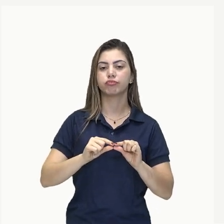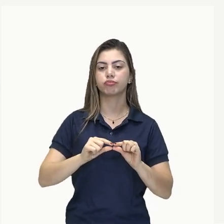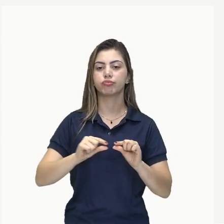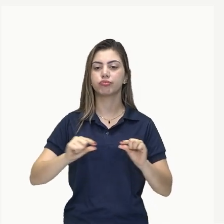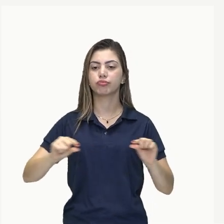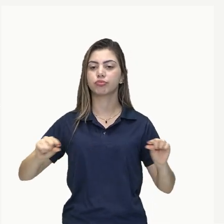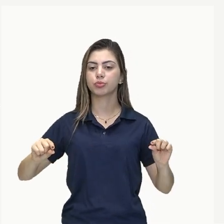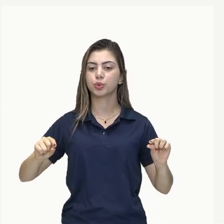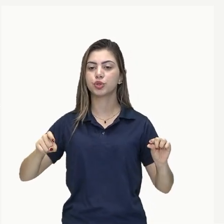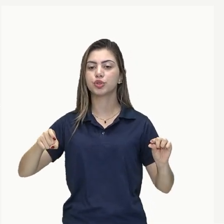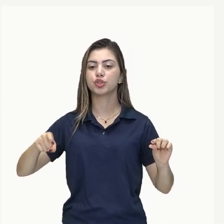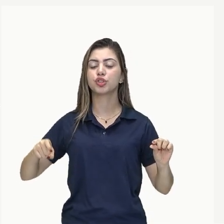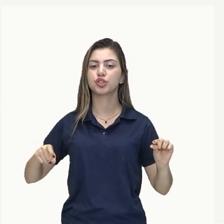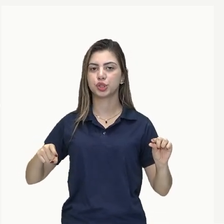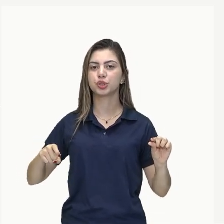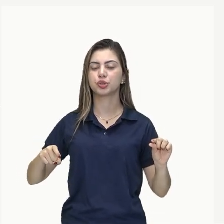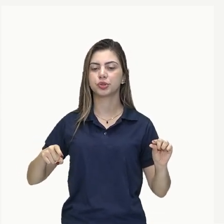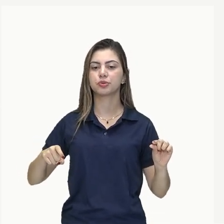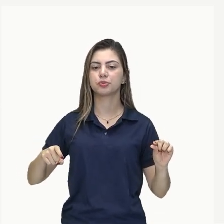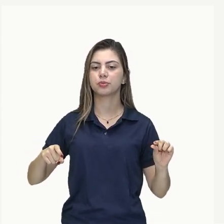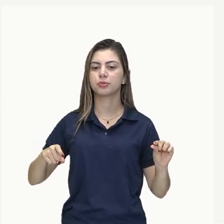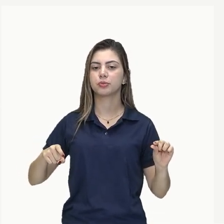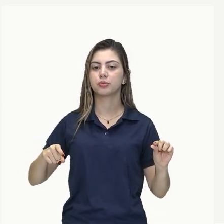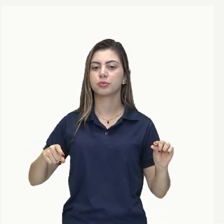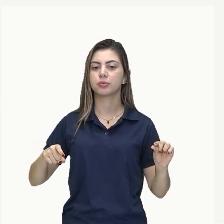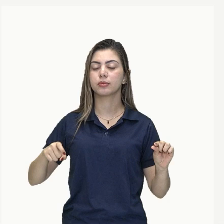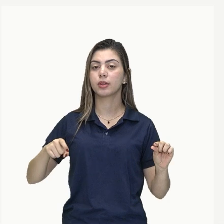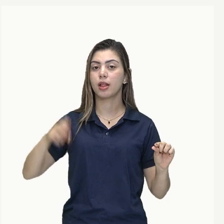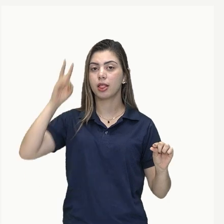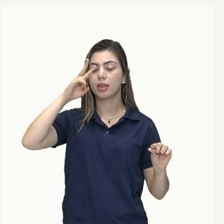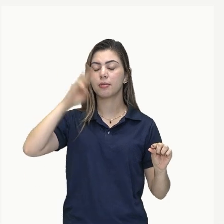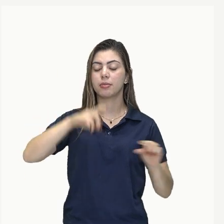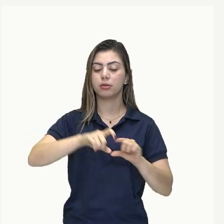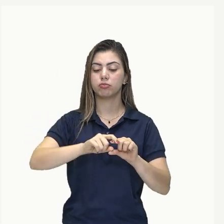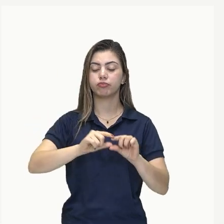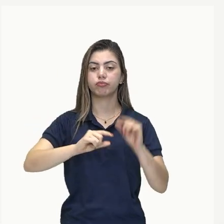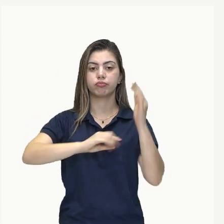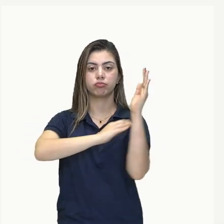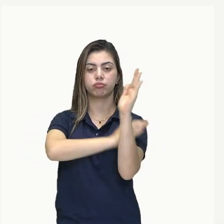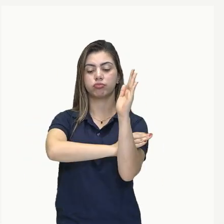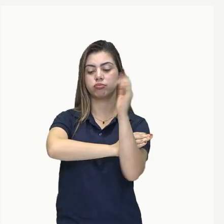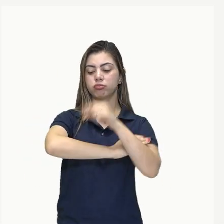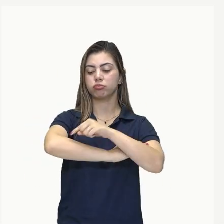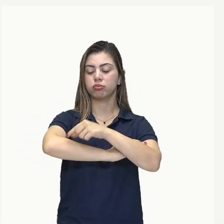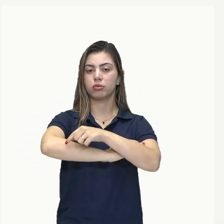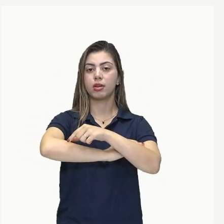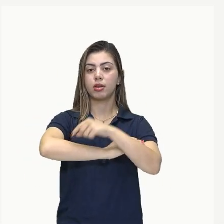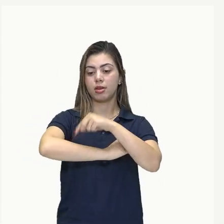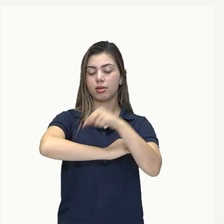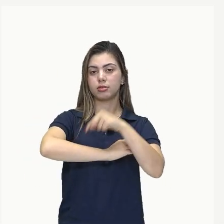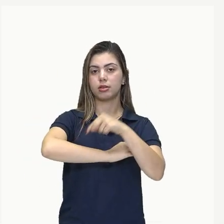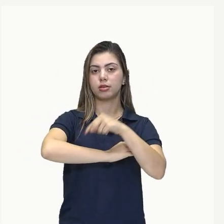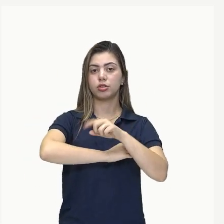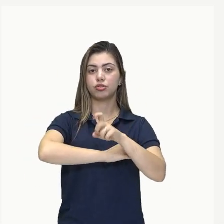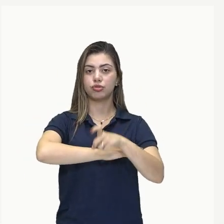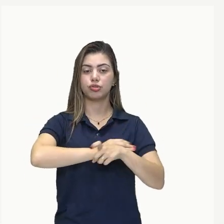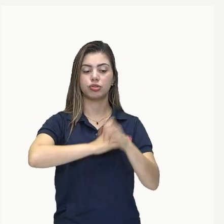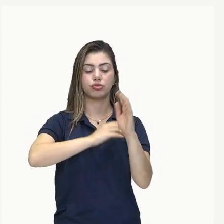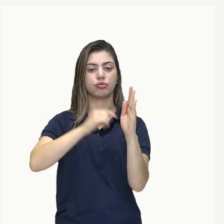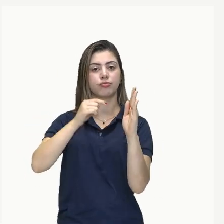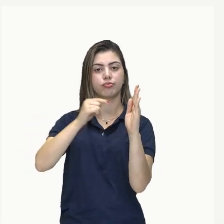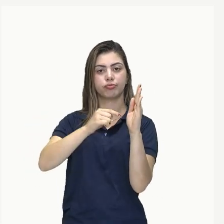que o X é o horizontal e o Y é o vertical. Para determinar,